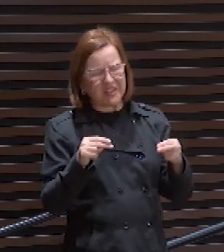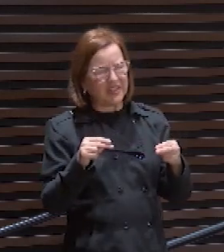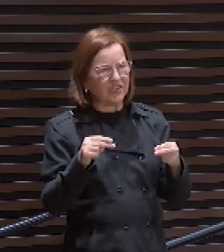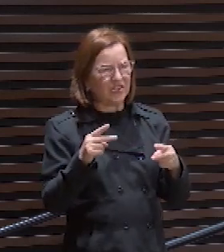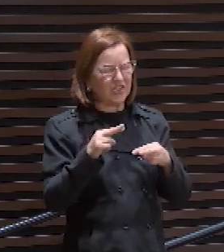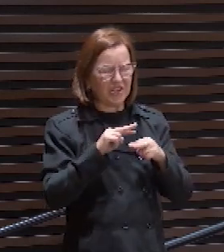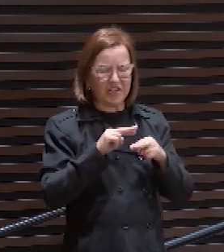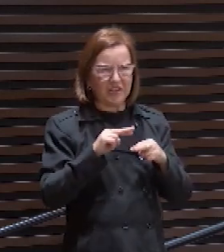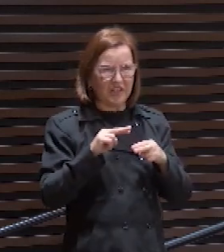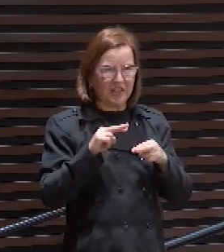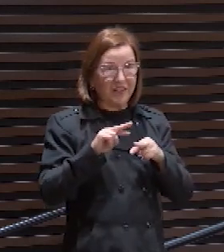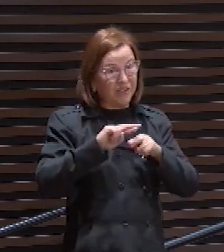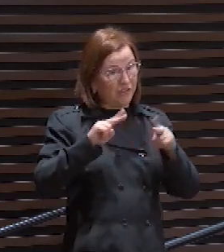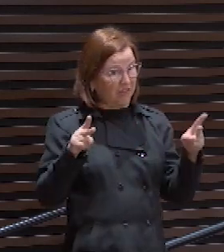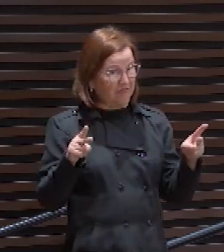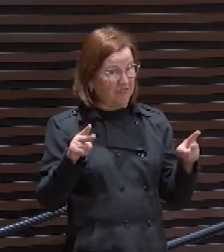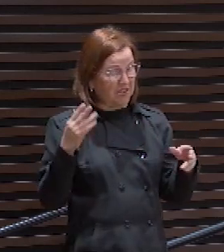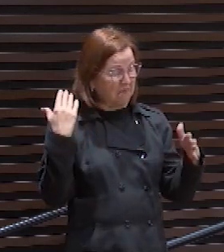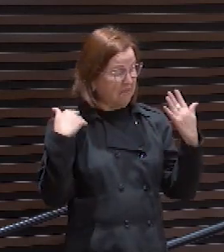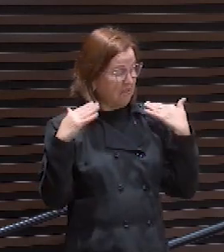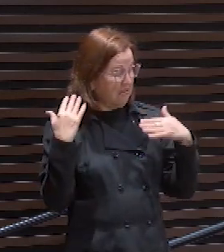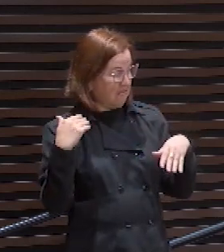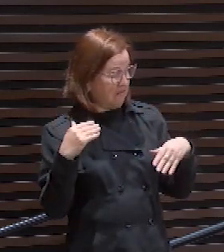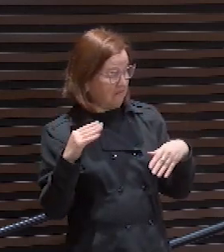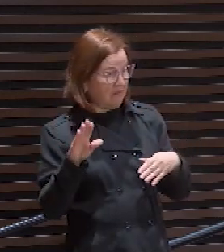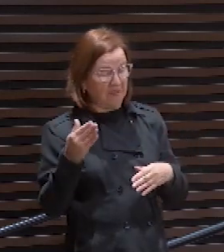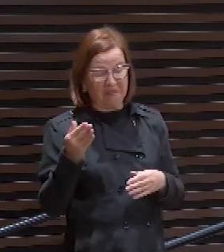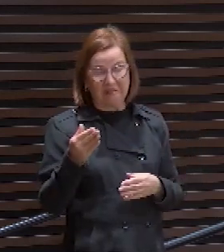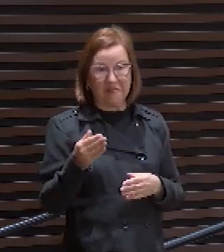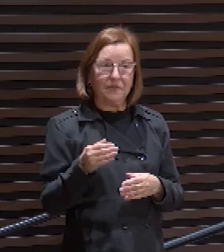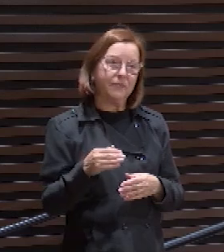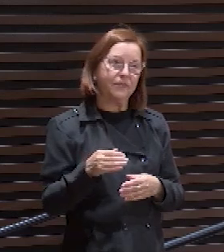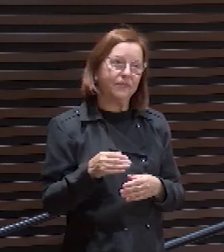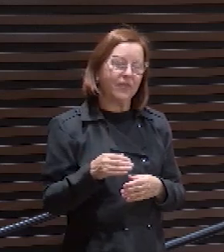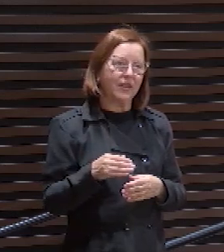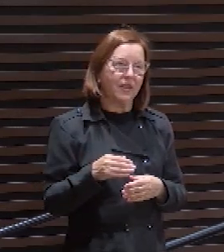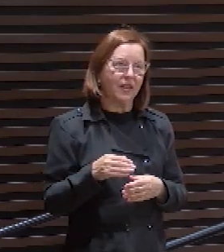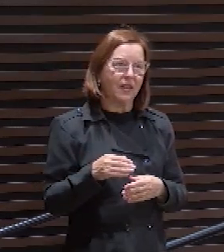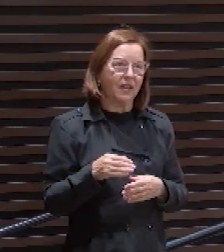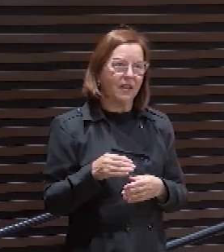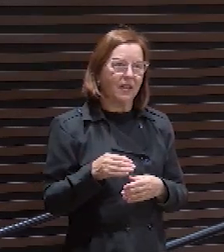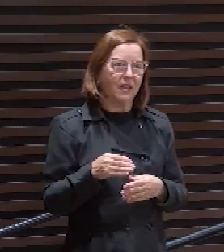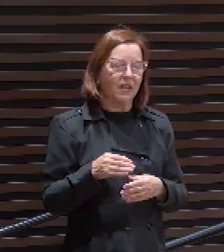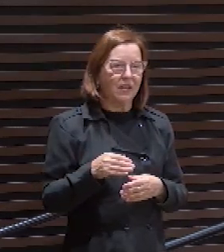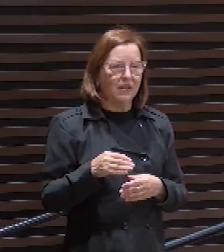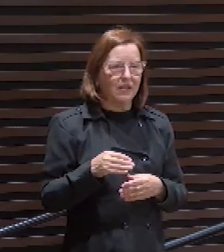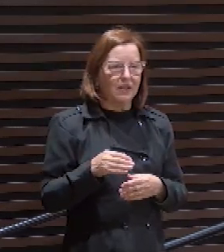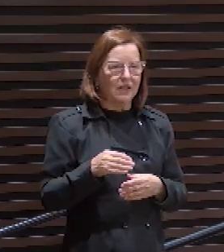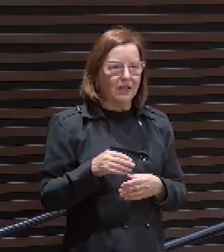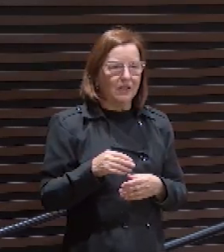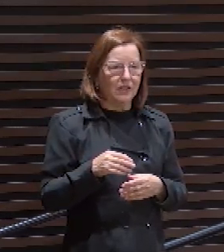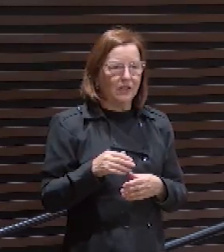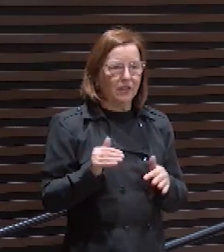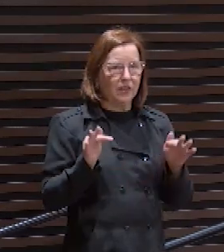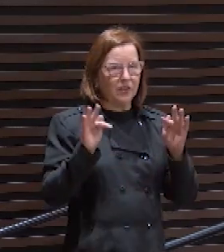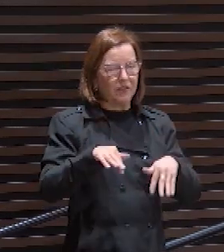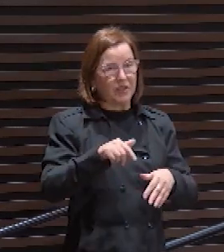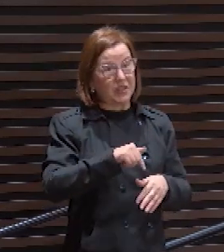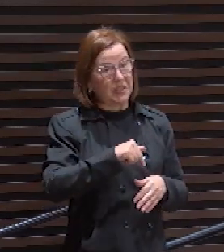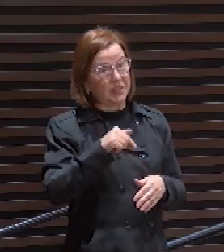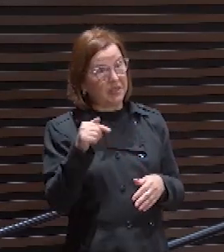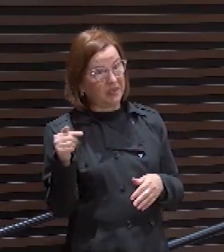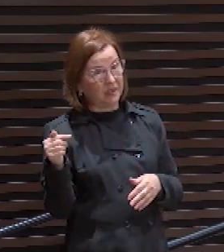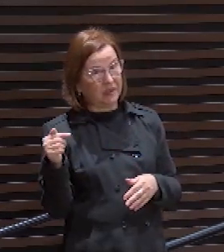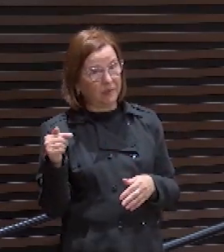agora à noite. Ou talvez ao longo da semana, no meu trabalho, eu trabalho na segunda, na terça, na quarta, na quinta, na sexta, talvez final de semana, porém eu não faço